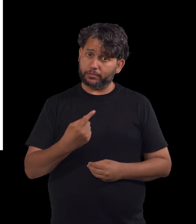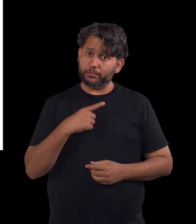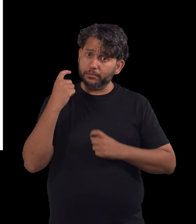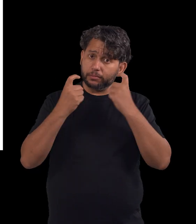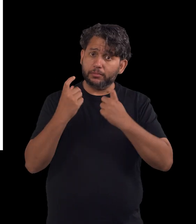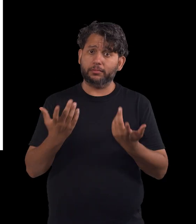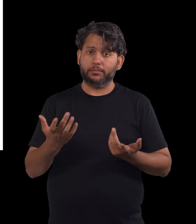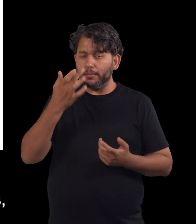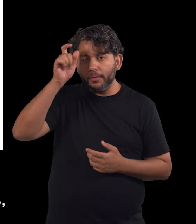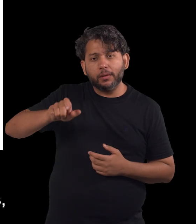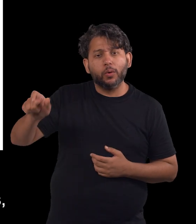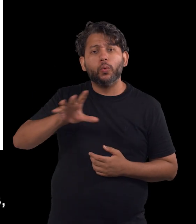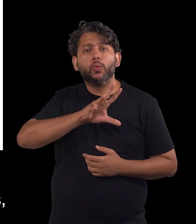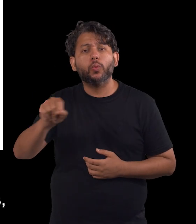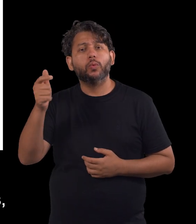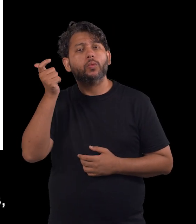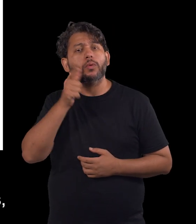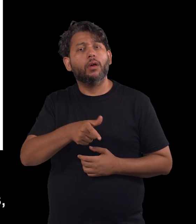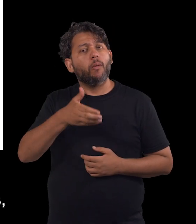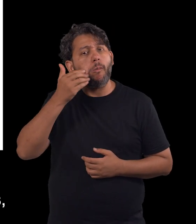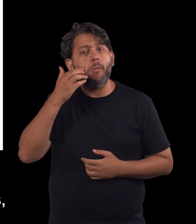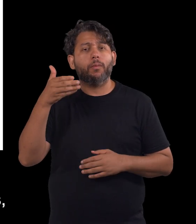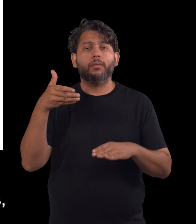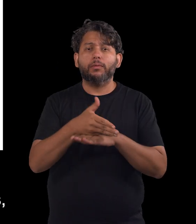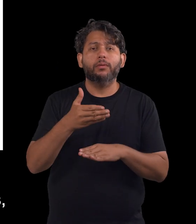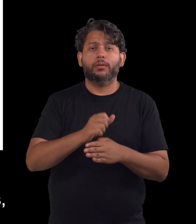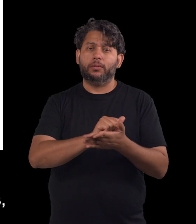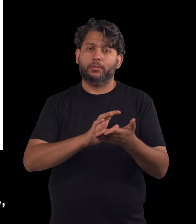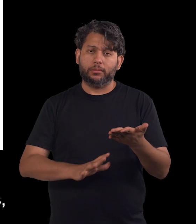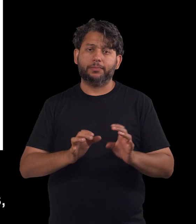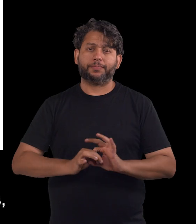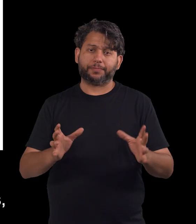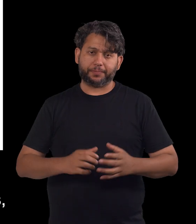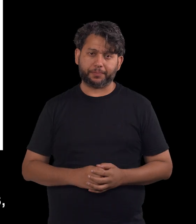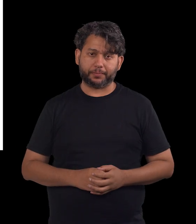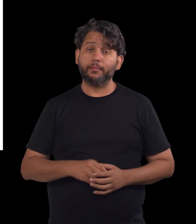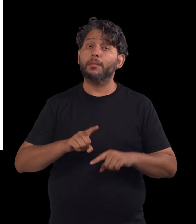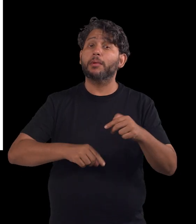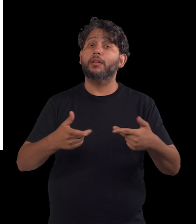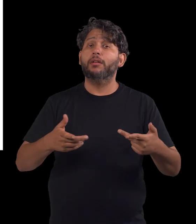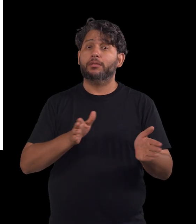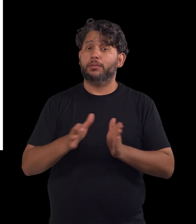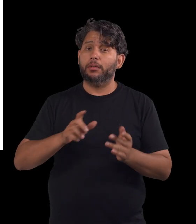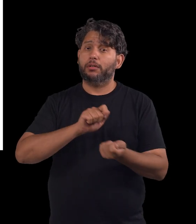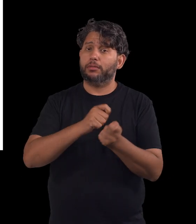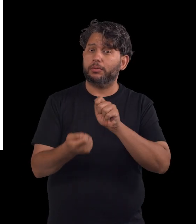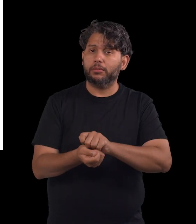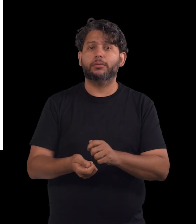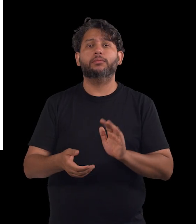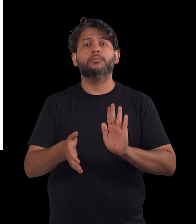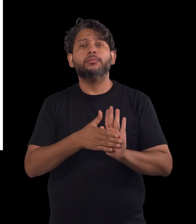na preocupação em garantir que todos os estudantes possam se envolver com as atividades, por meio de